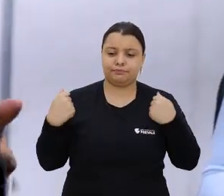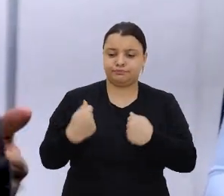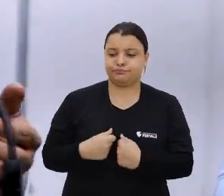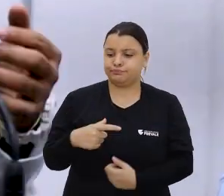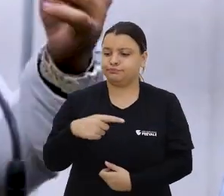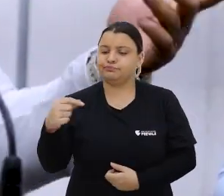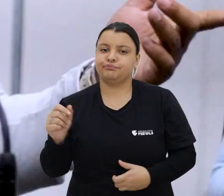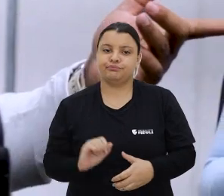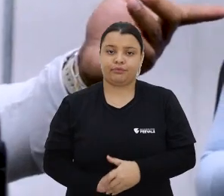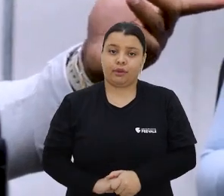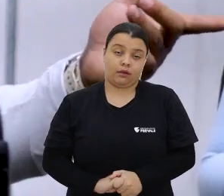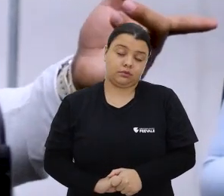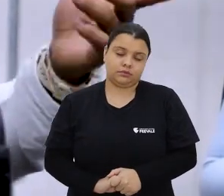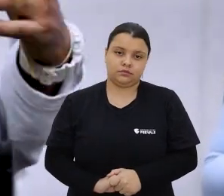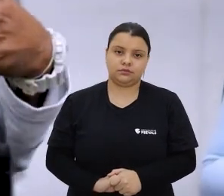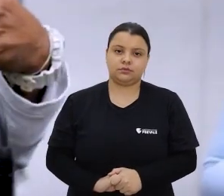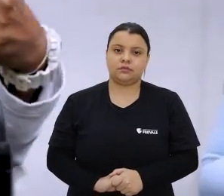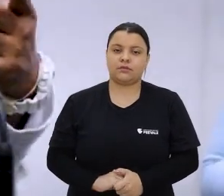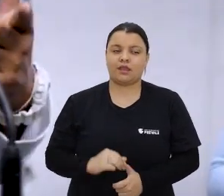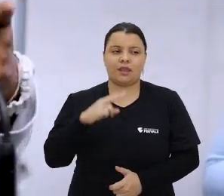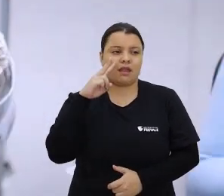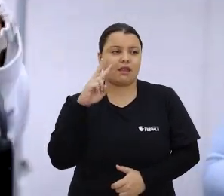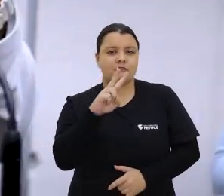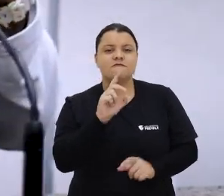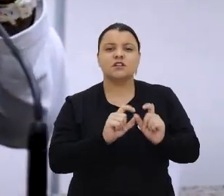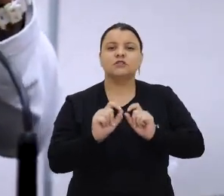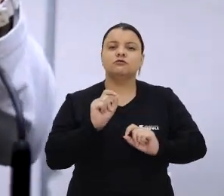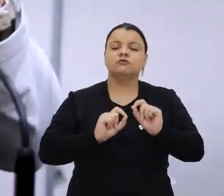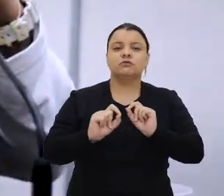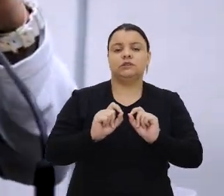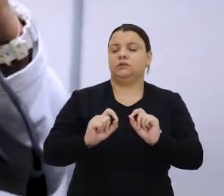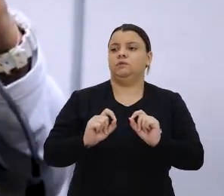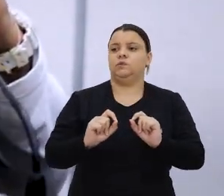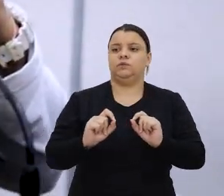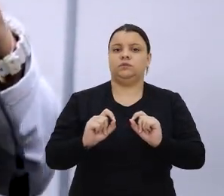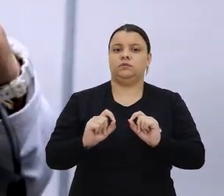cai fora. Mas eu vejo isso muito